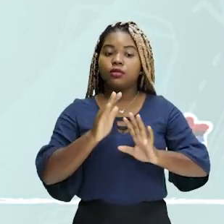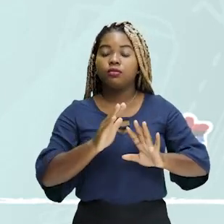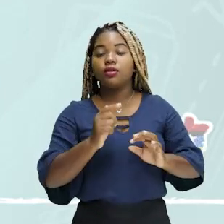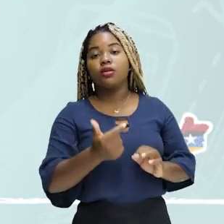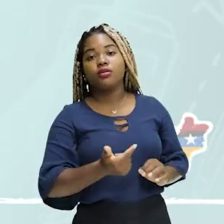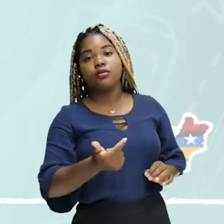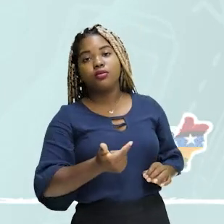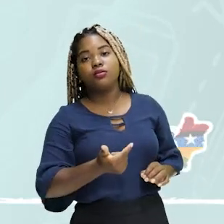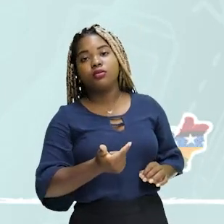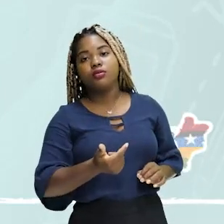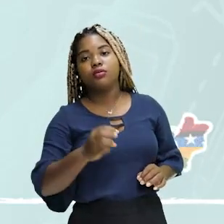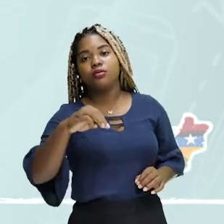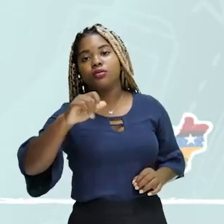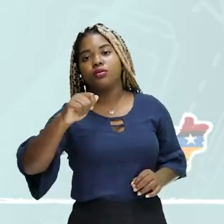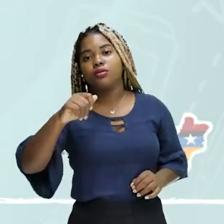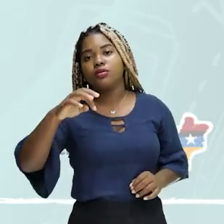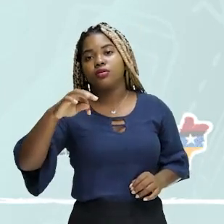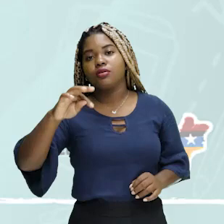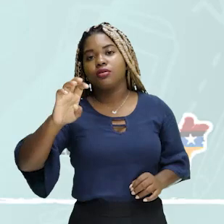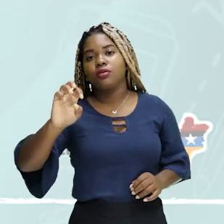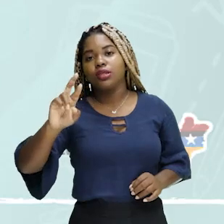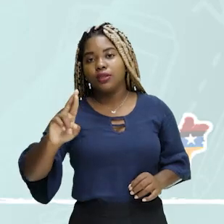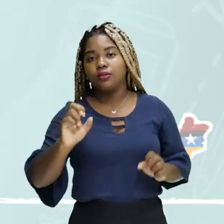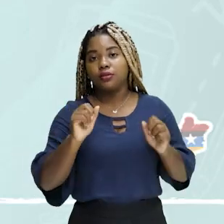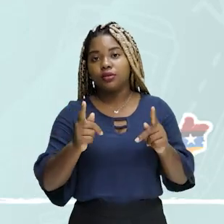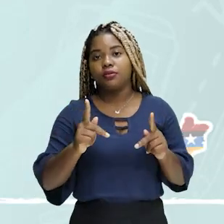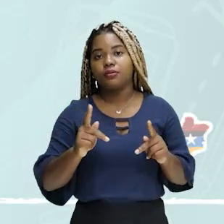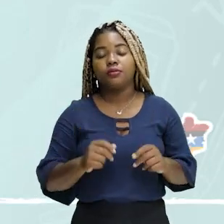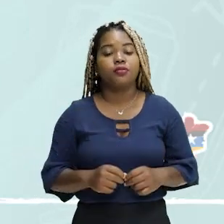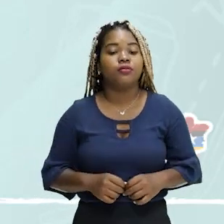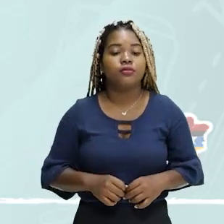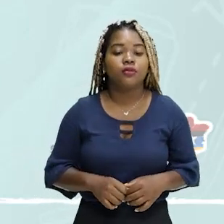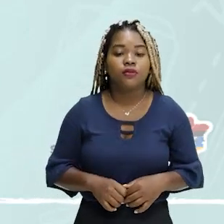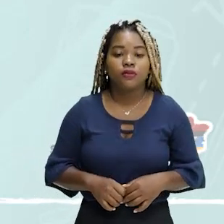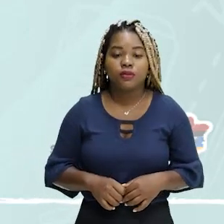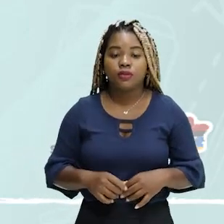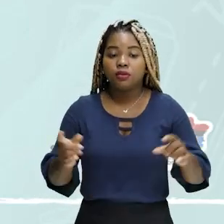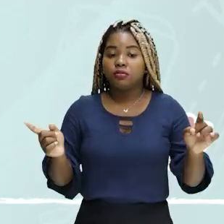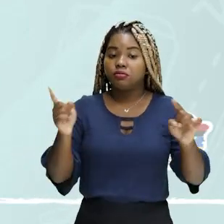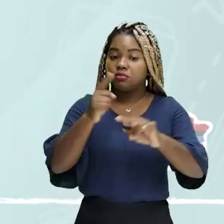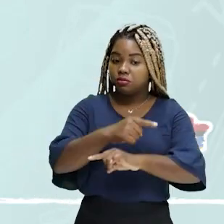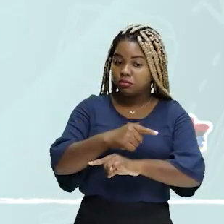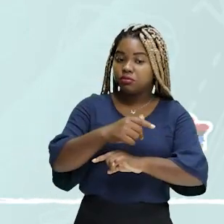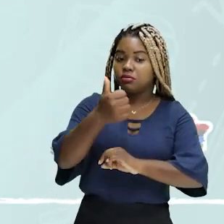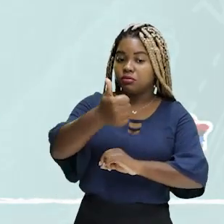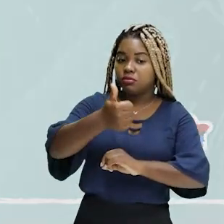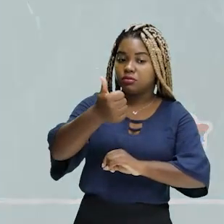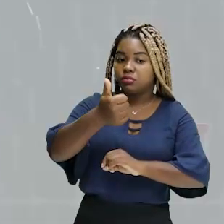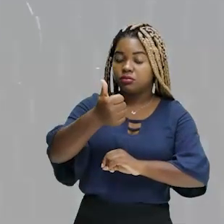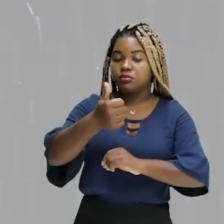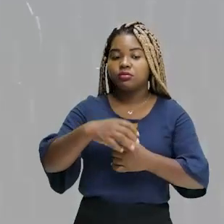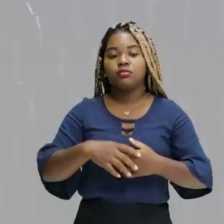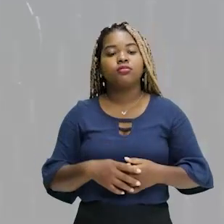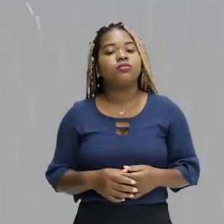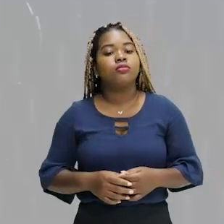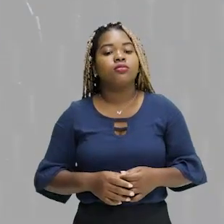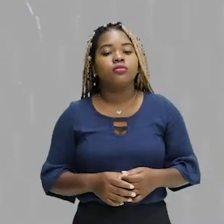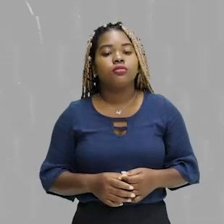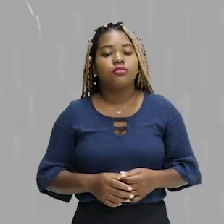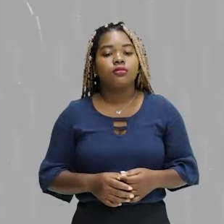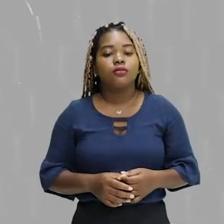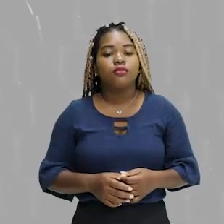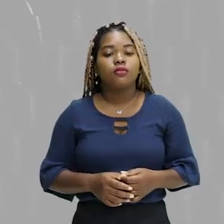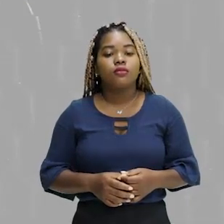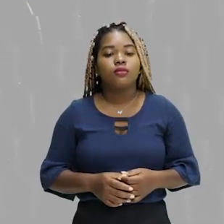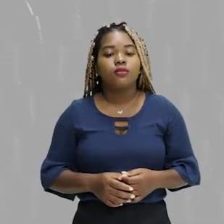a segunda equação. Beleza? Então, invertendo a primeira e mantendo a segunda,